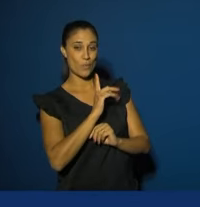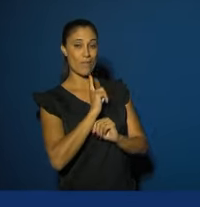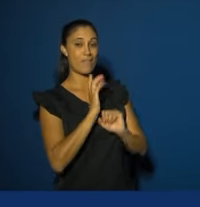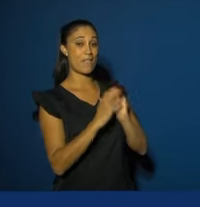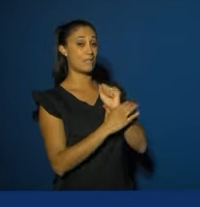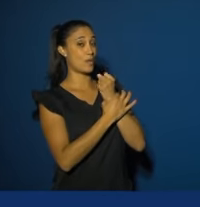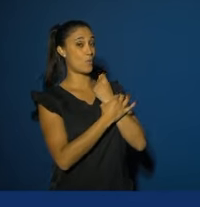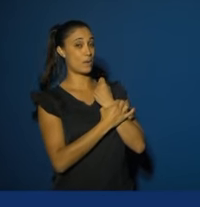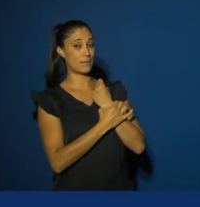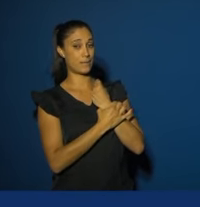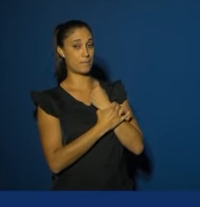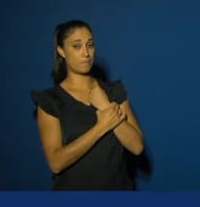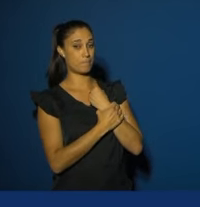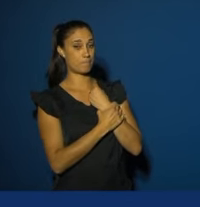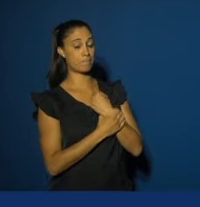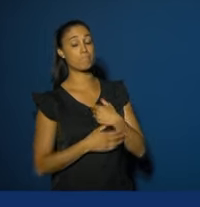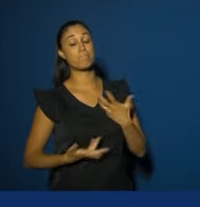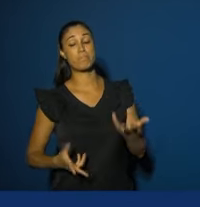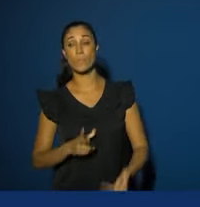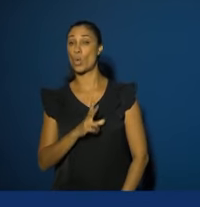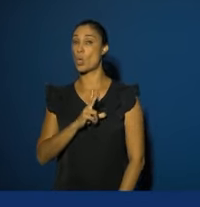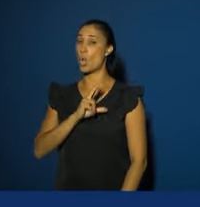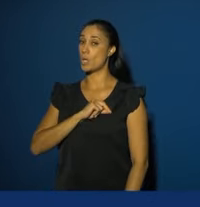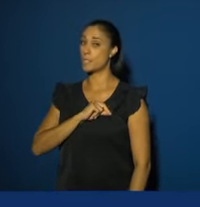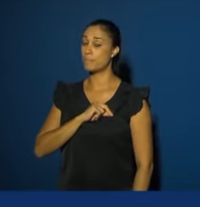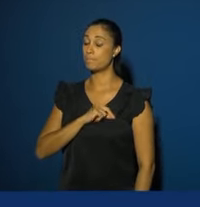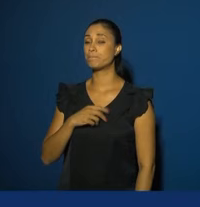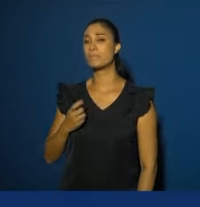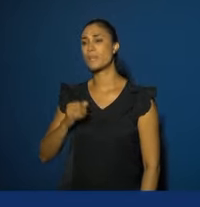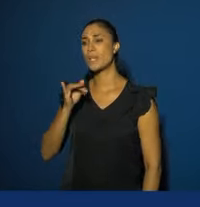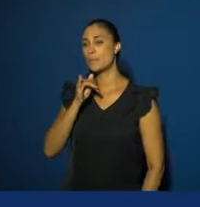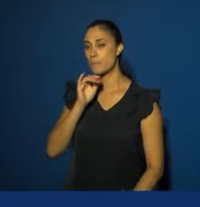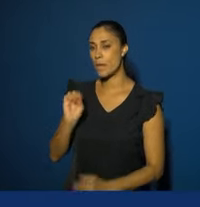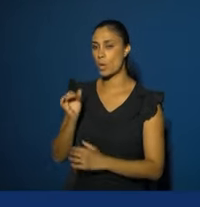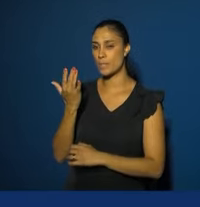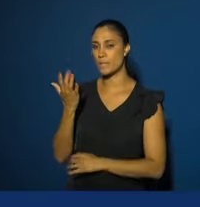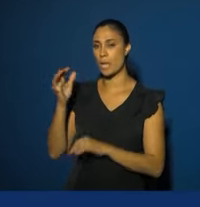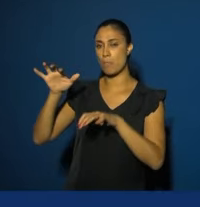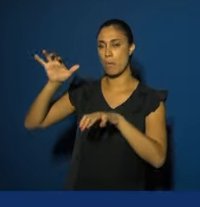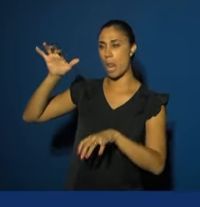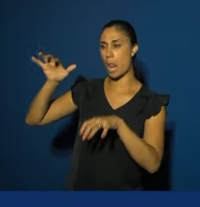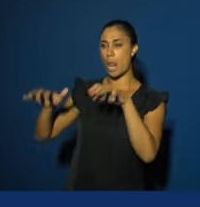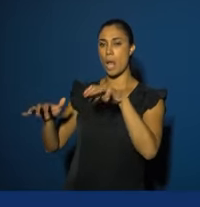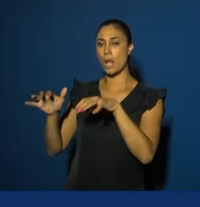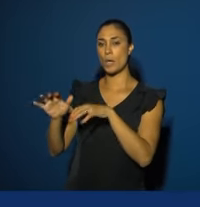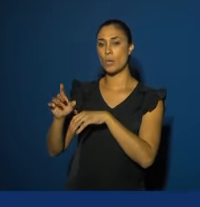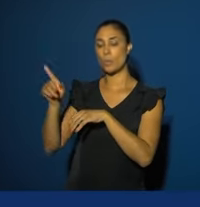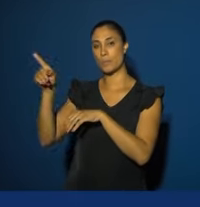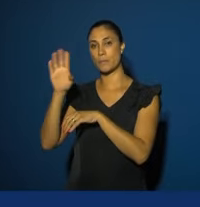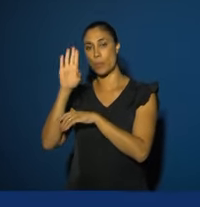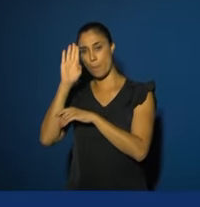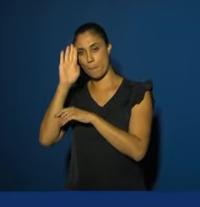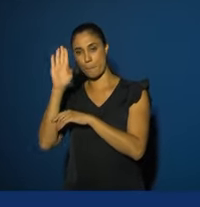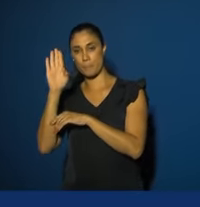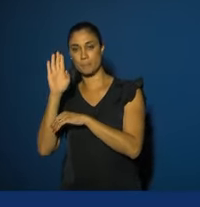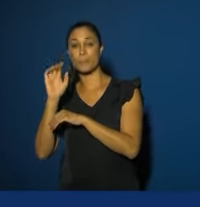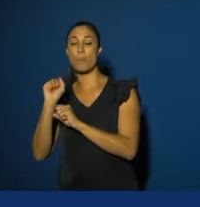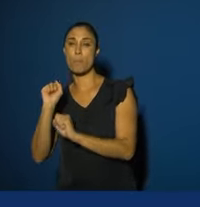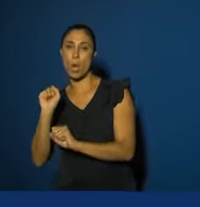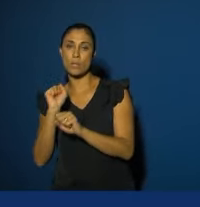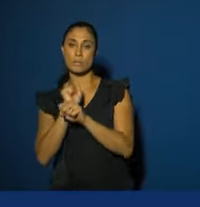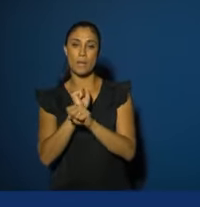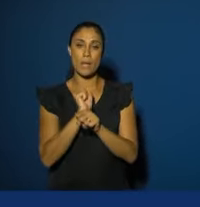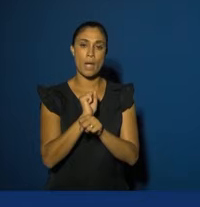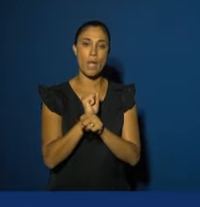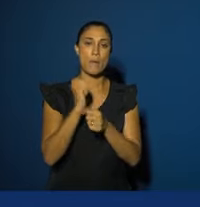segurança Poxa Ah se acontecer um desequilíbrio um fato do príncipe P eu posso esperar